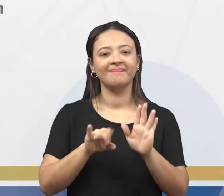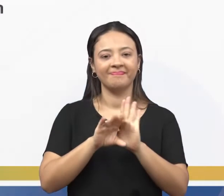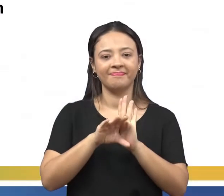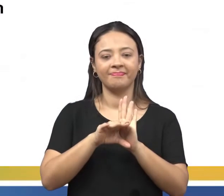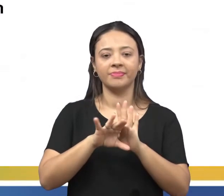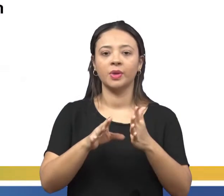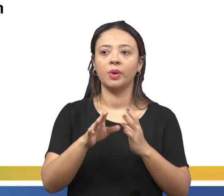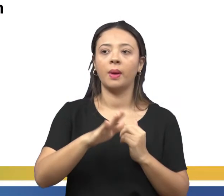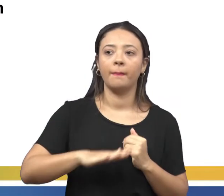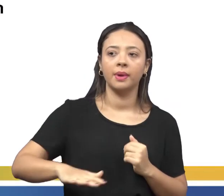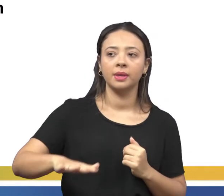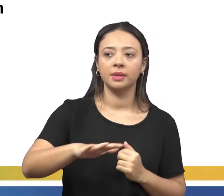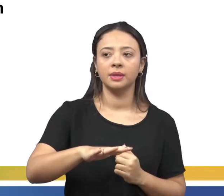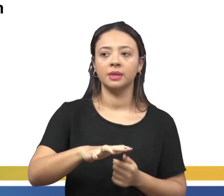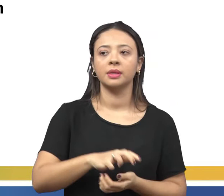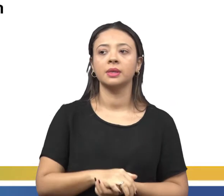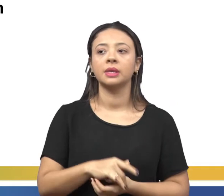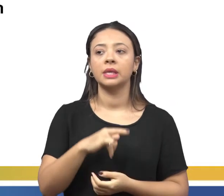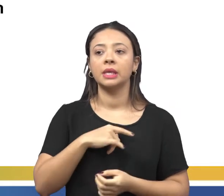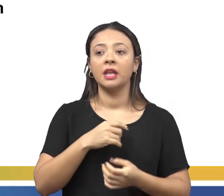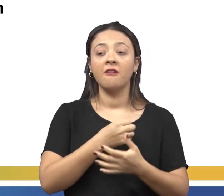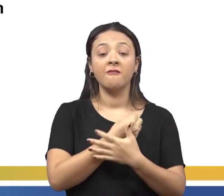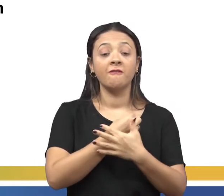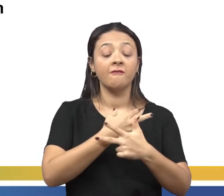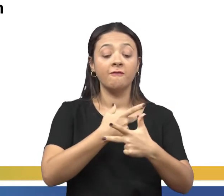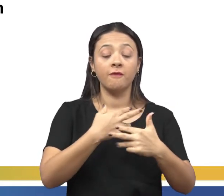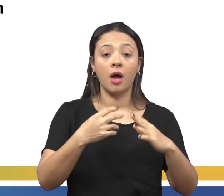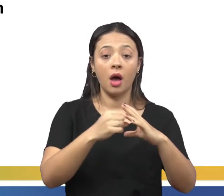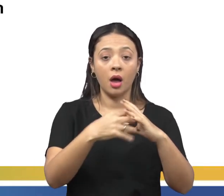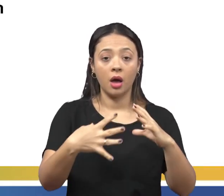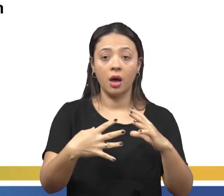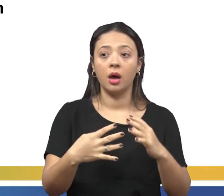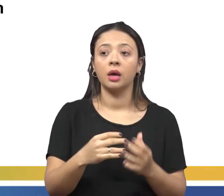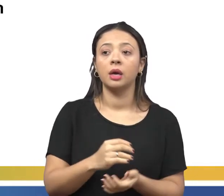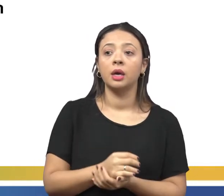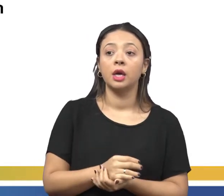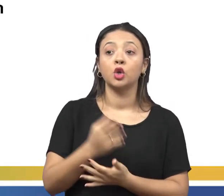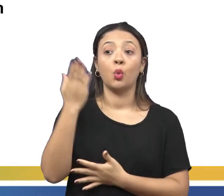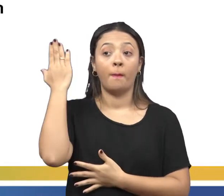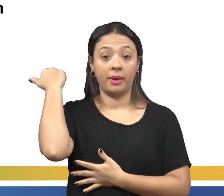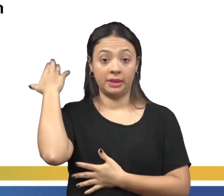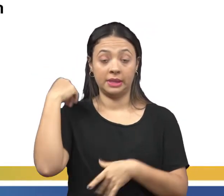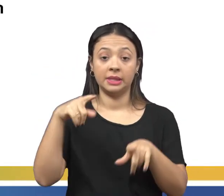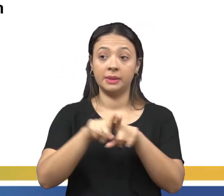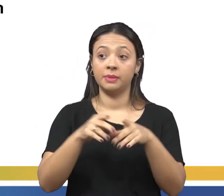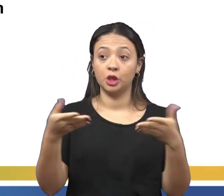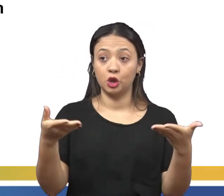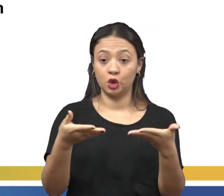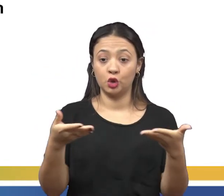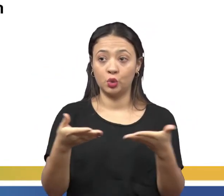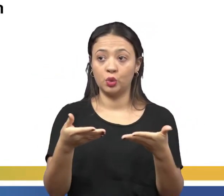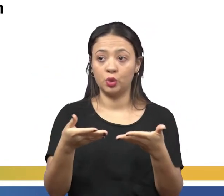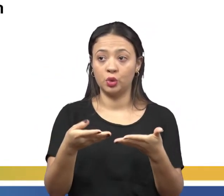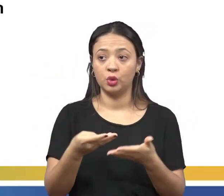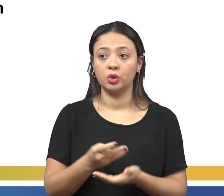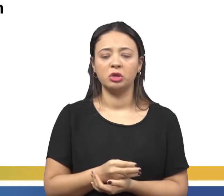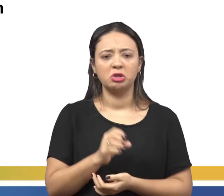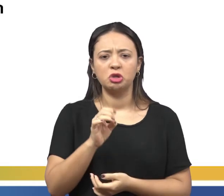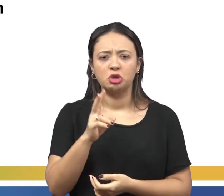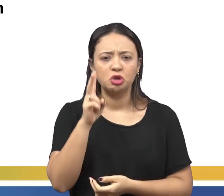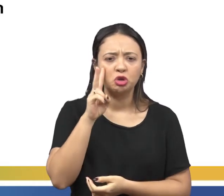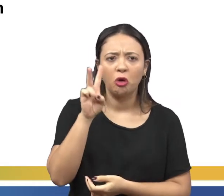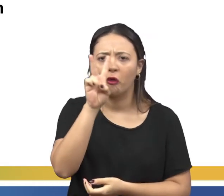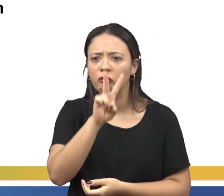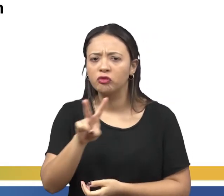paisagem resguarda em si uma combinação de elementos do presente e do passado. Mais do que uma expressão puramente visual, muitas